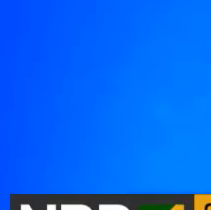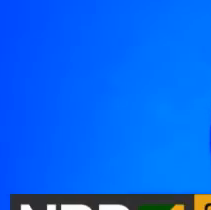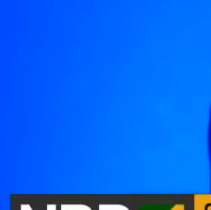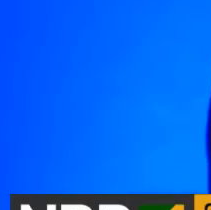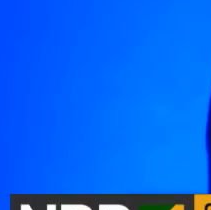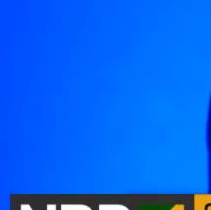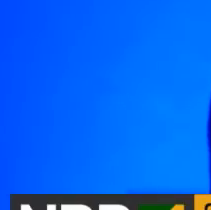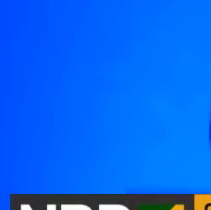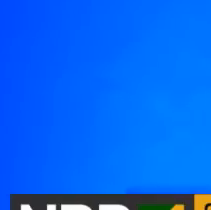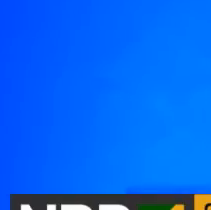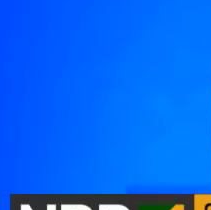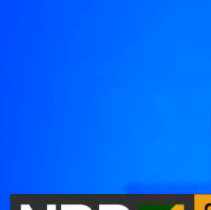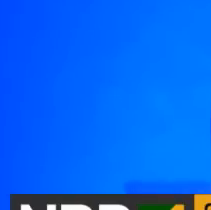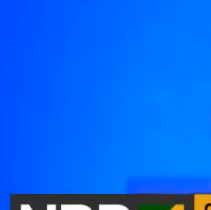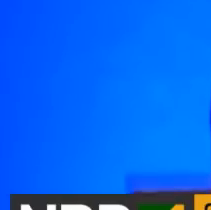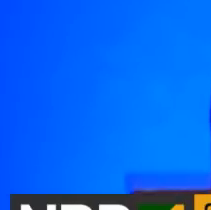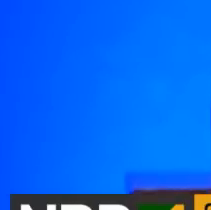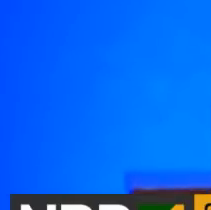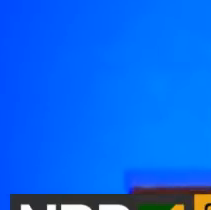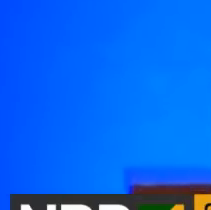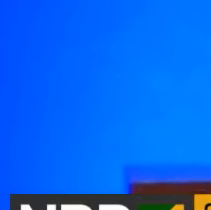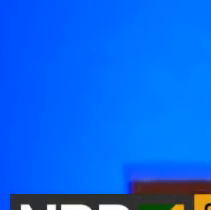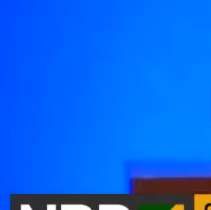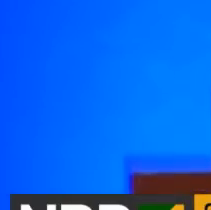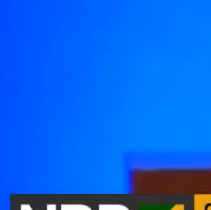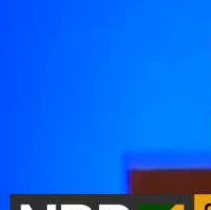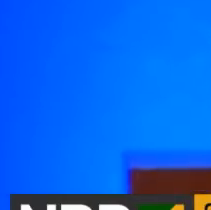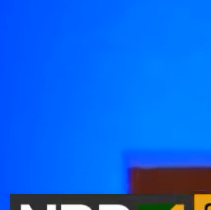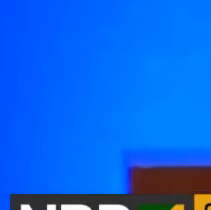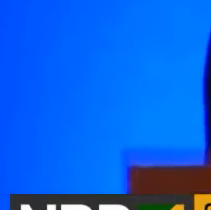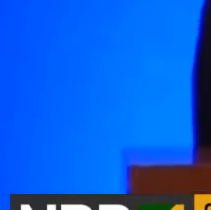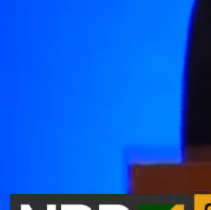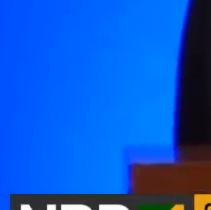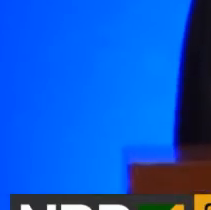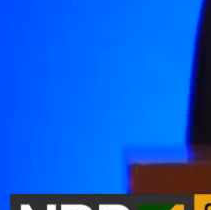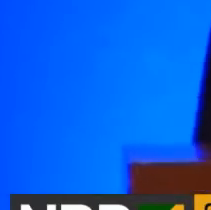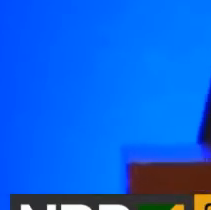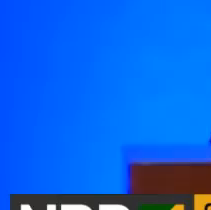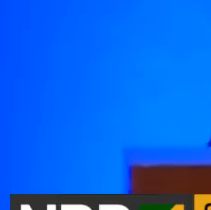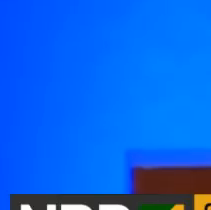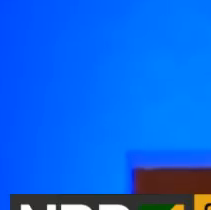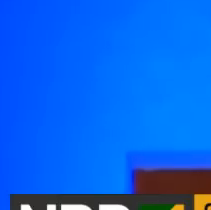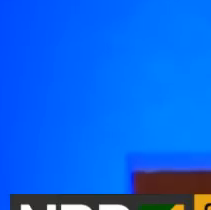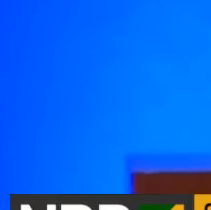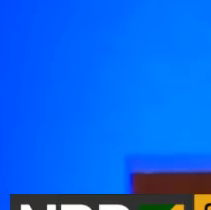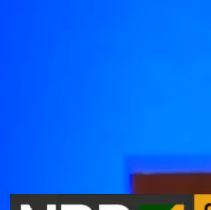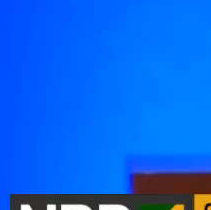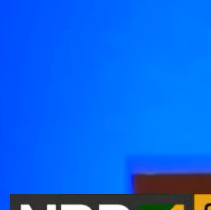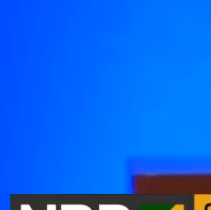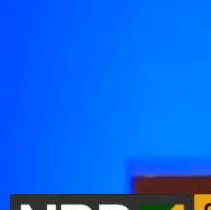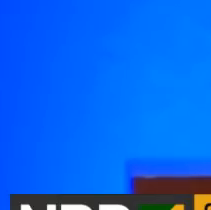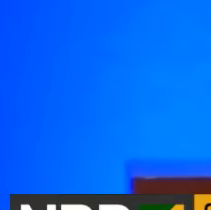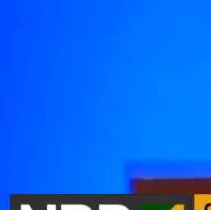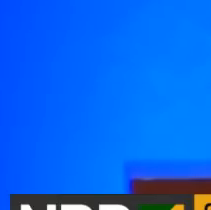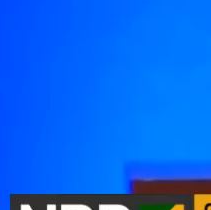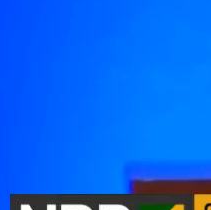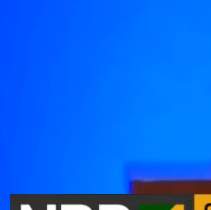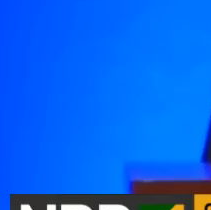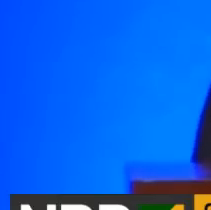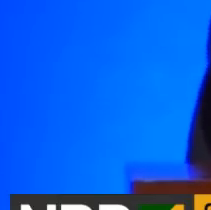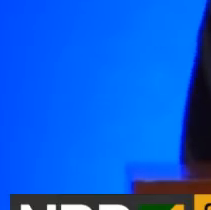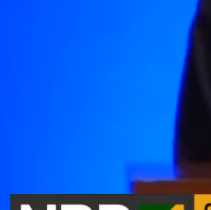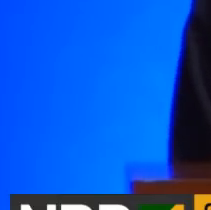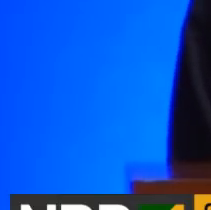importantíssimo é que basicamente penso eu pauta todos os trabalhos desta escola é